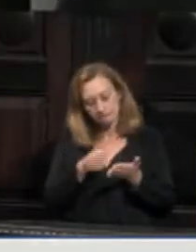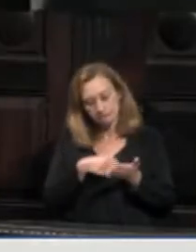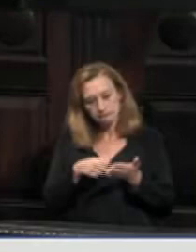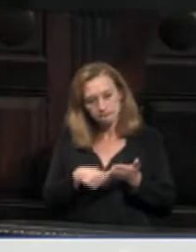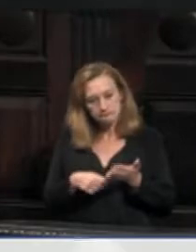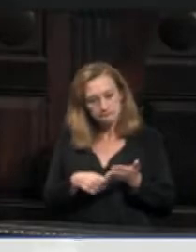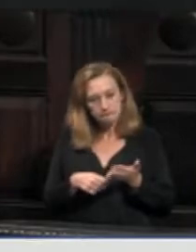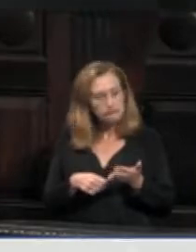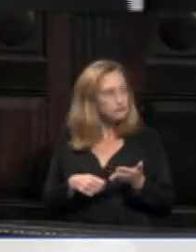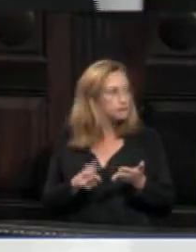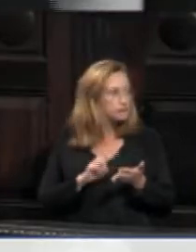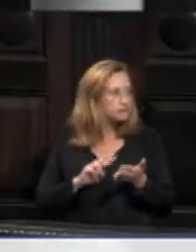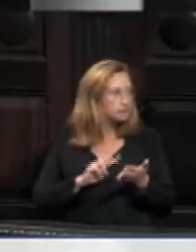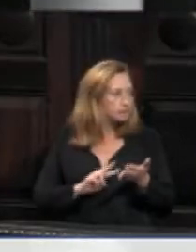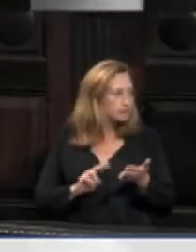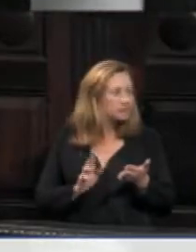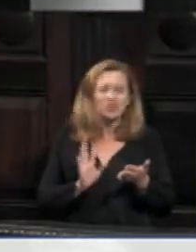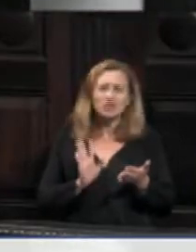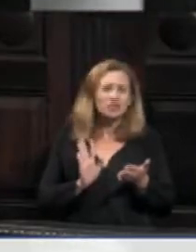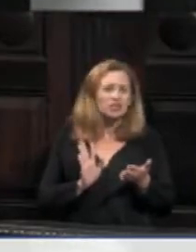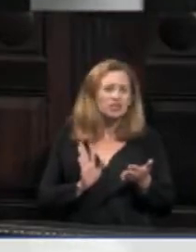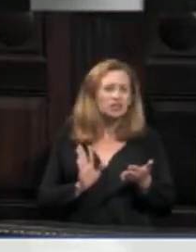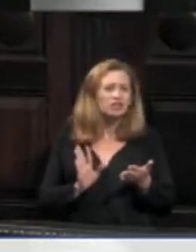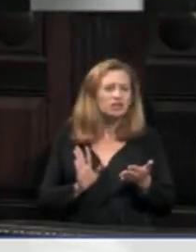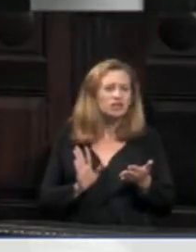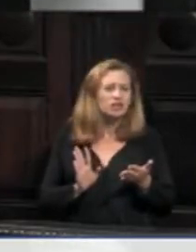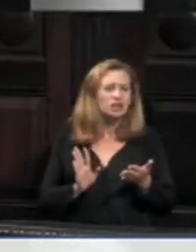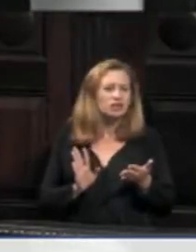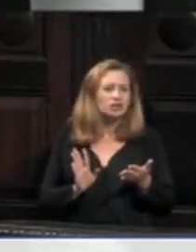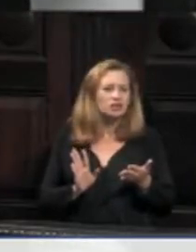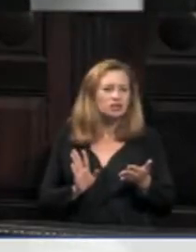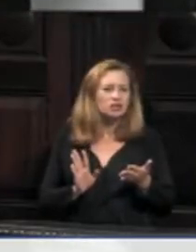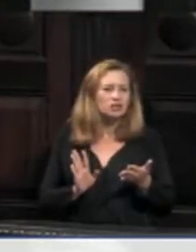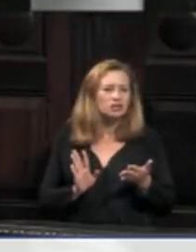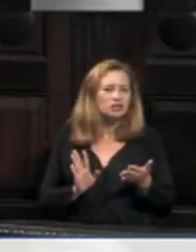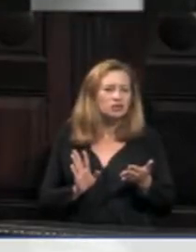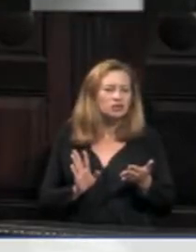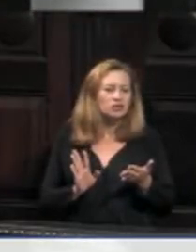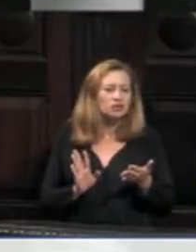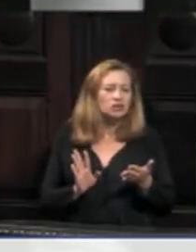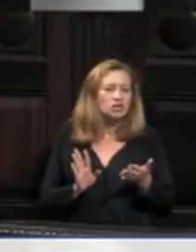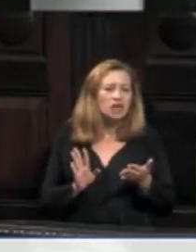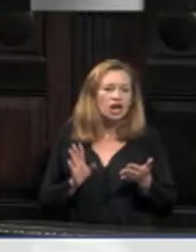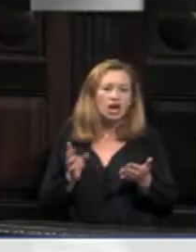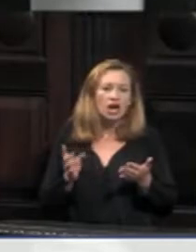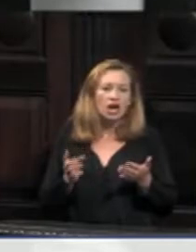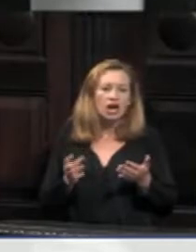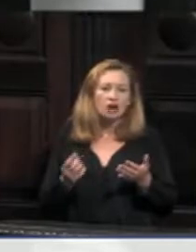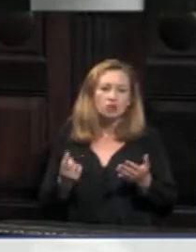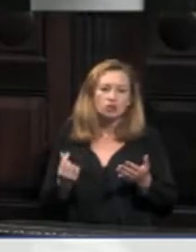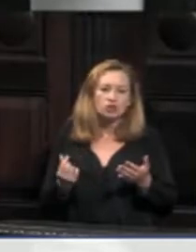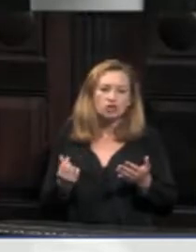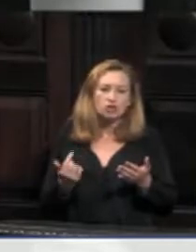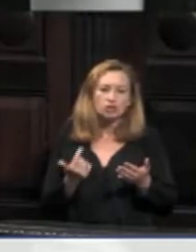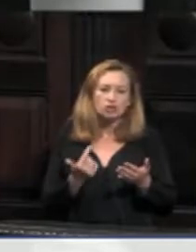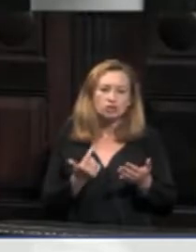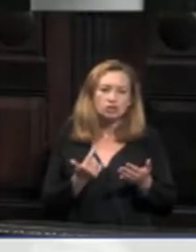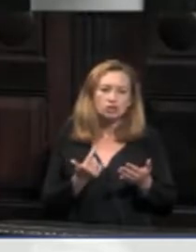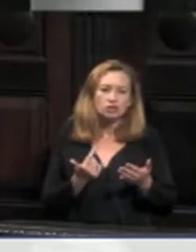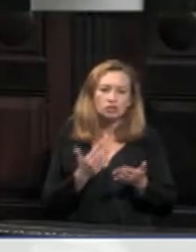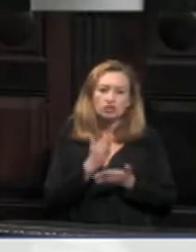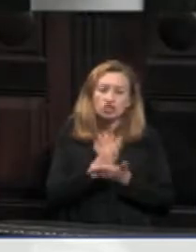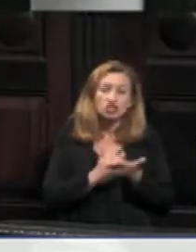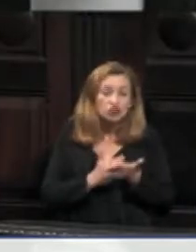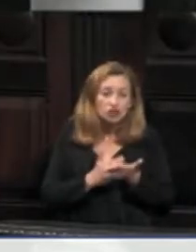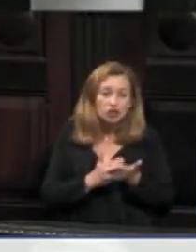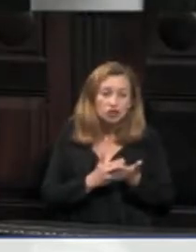Mas uma questão de fundo, deputado. As contas são indivisíveis. As contas são divisíveis, senhor presidente. Indivisíveis. As contas